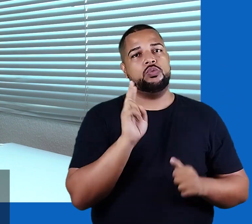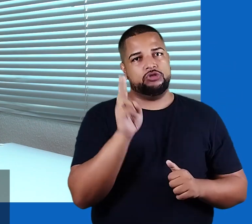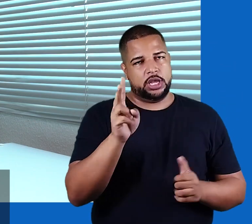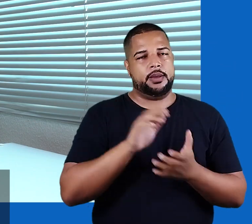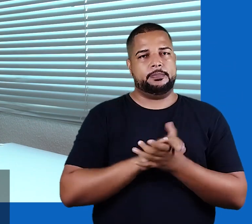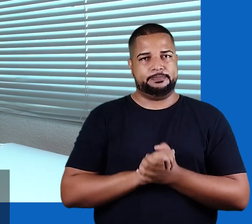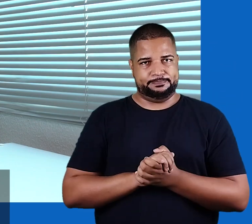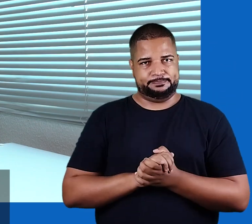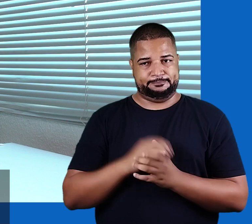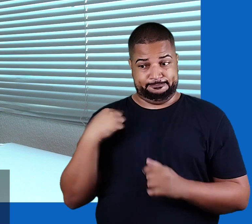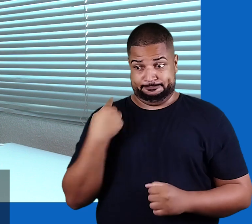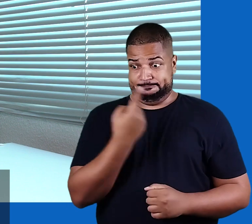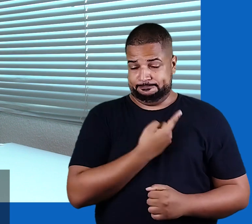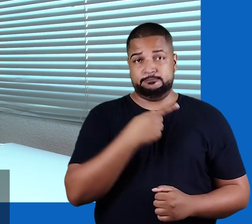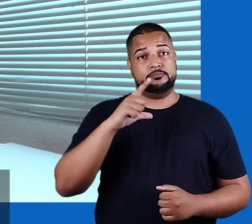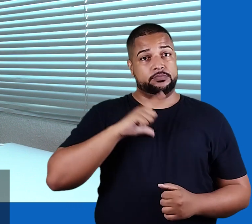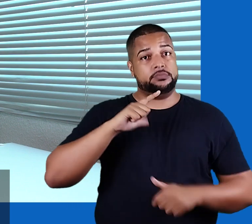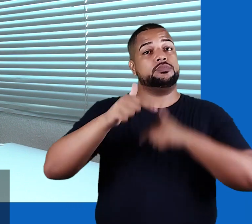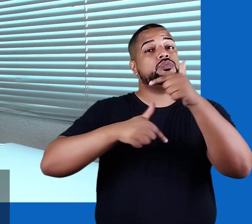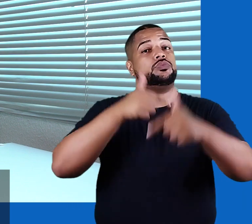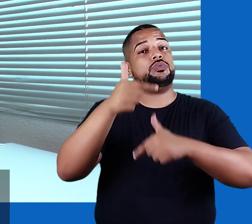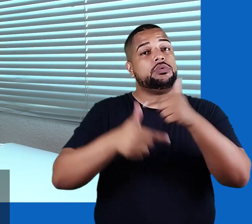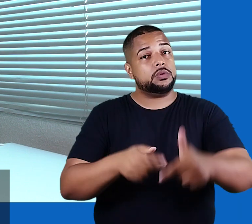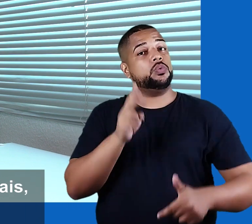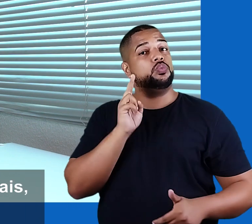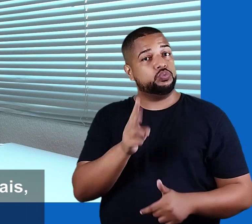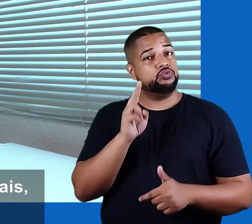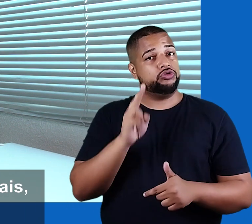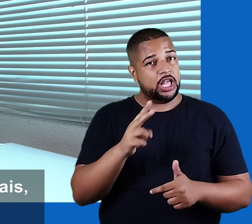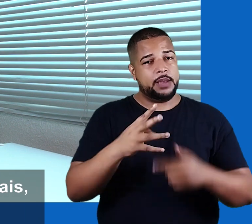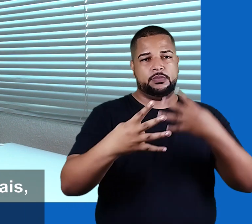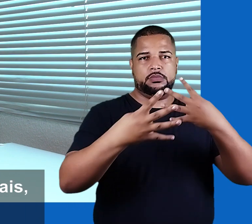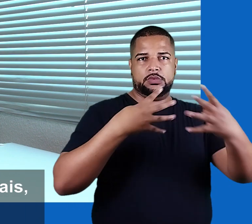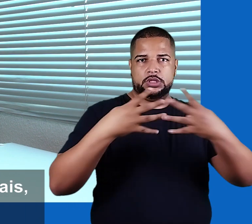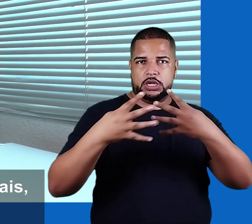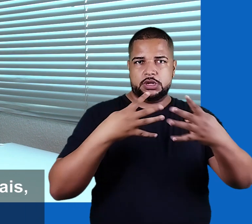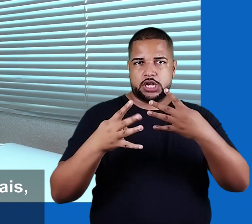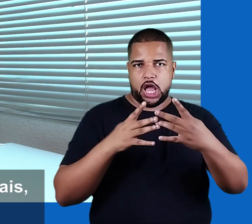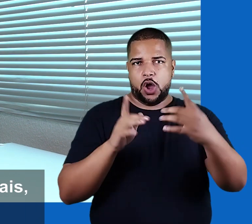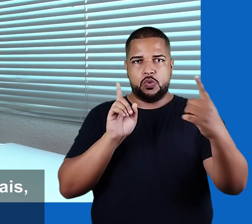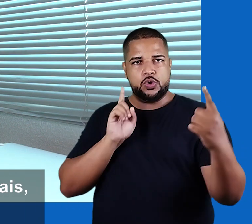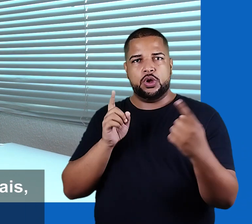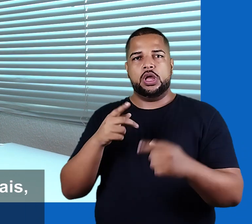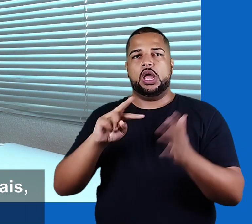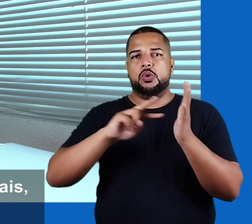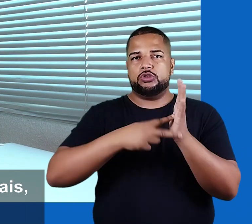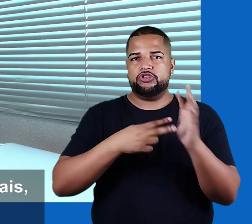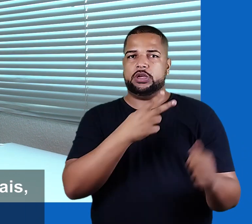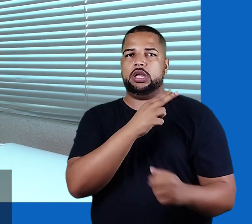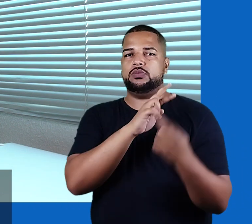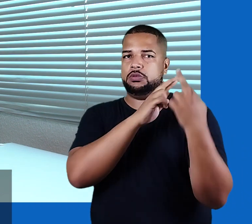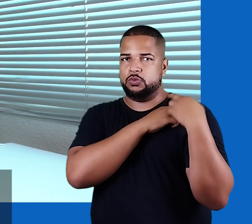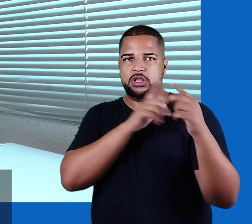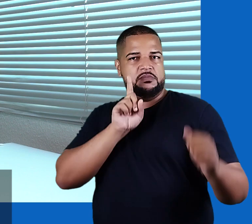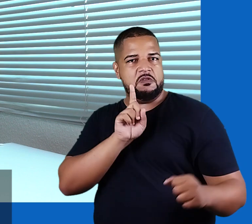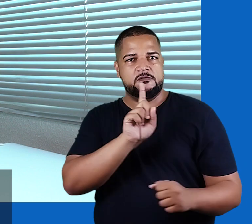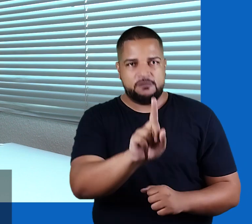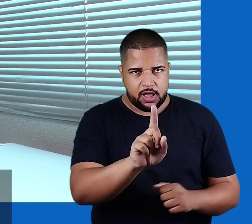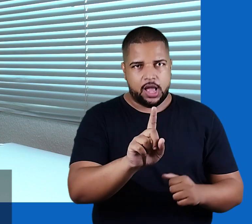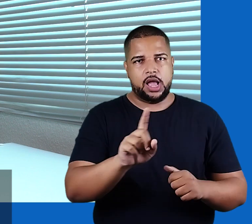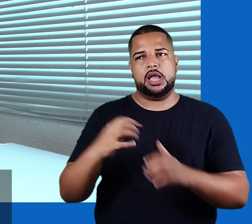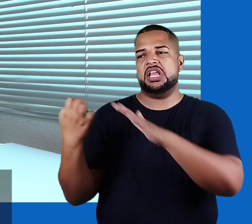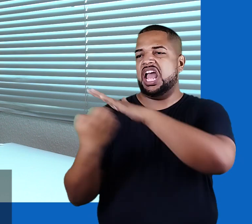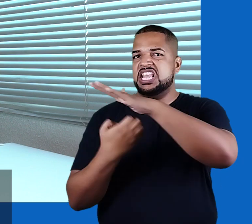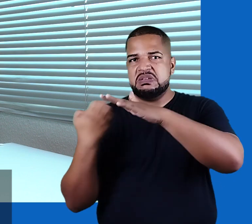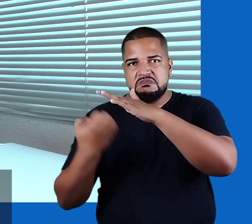um trabalho constante, que a gente chama de trabalho de base. Nós estamos constantemente nos terminais, na porta das empresas, nas garagens,